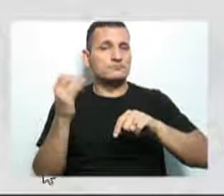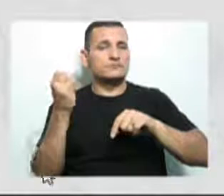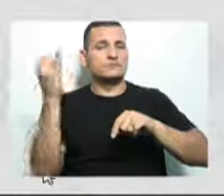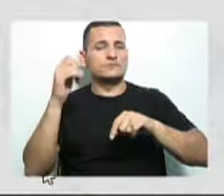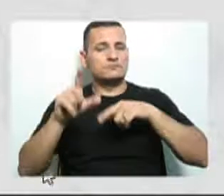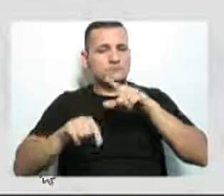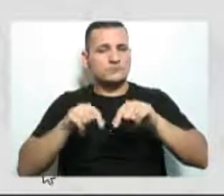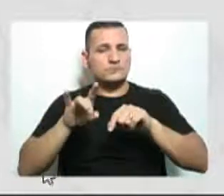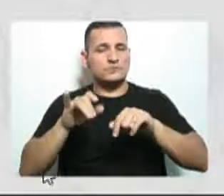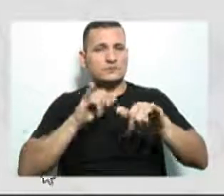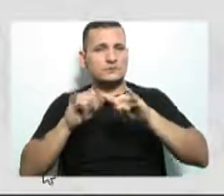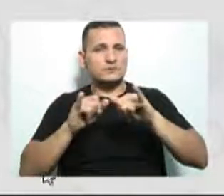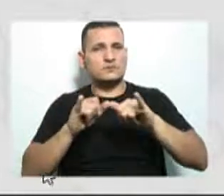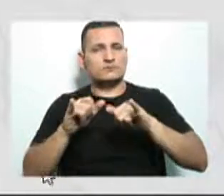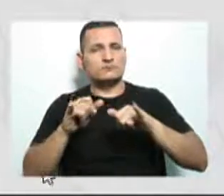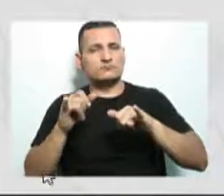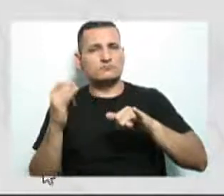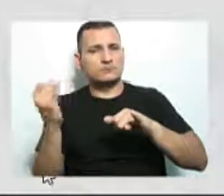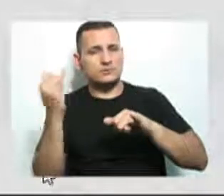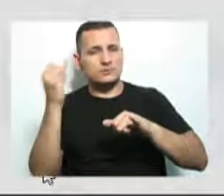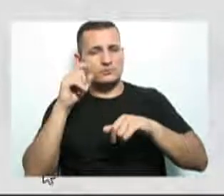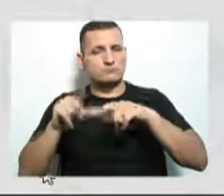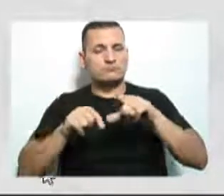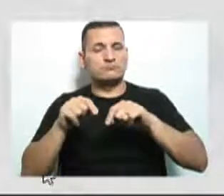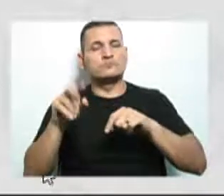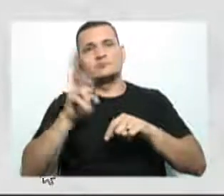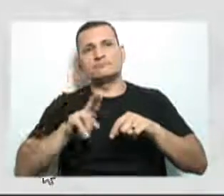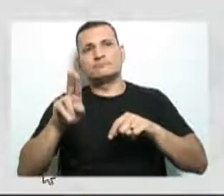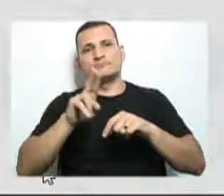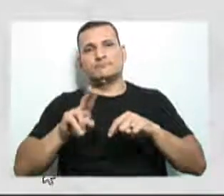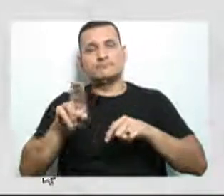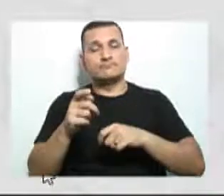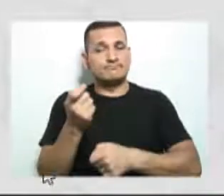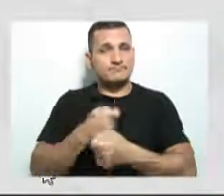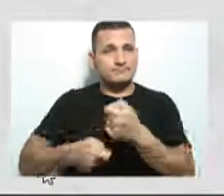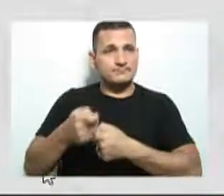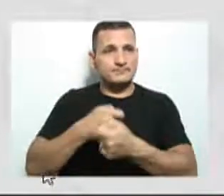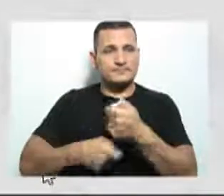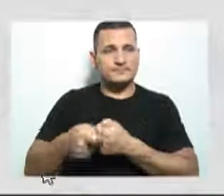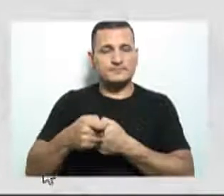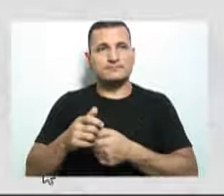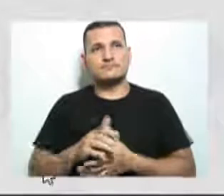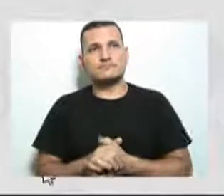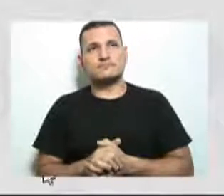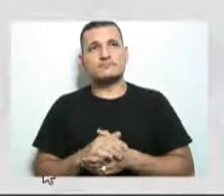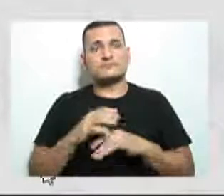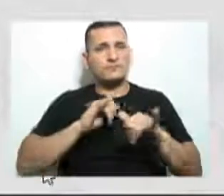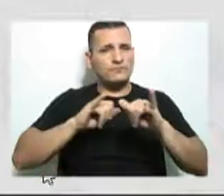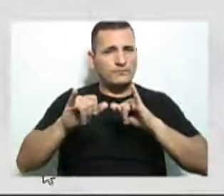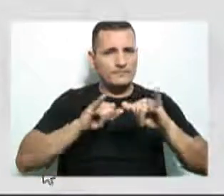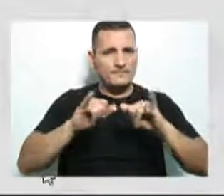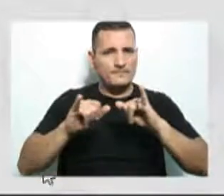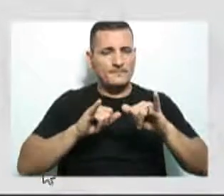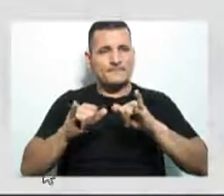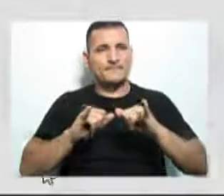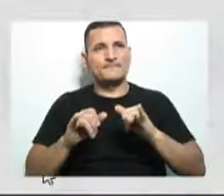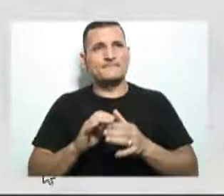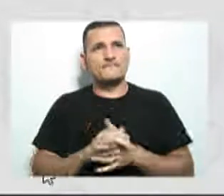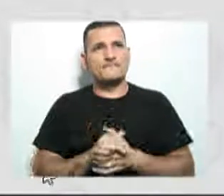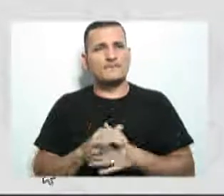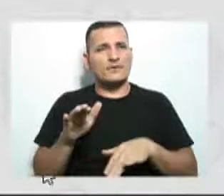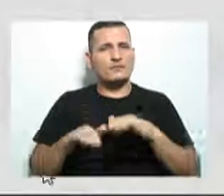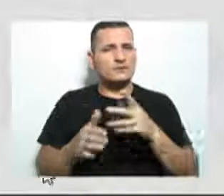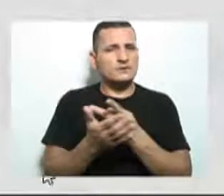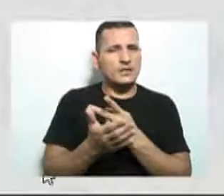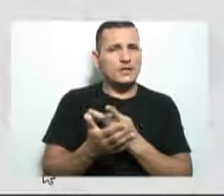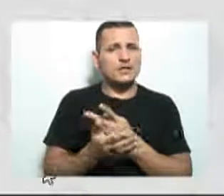úteis sejam utilizadas na negociação. Informação Informações imprecisas